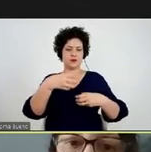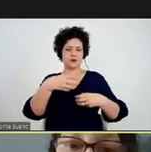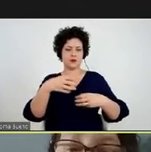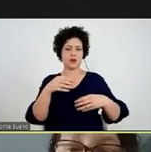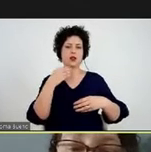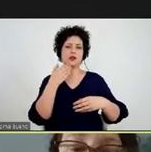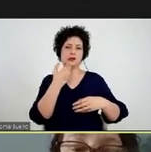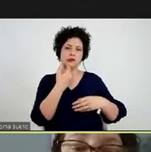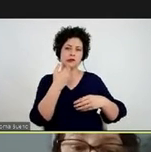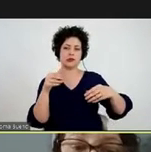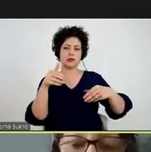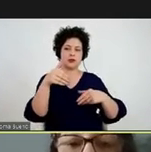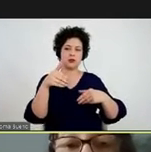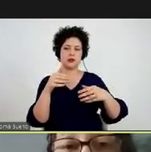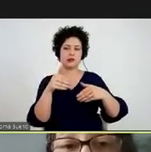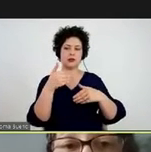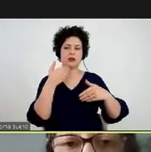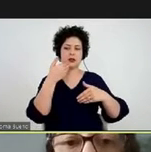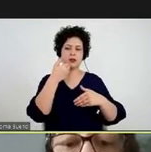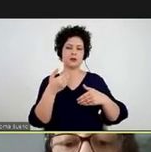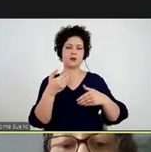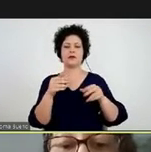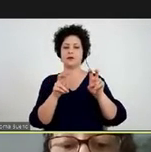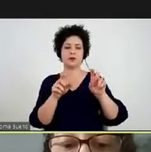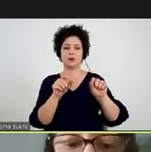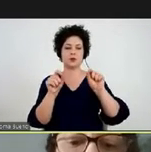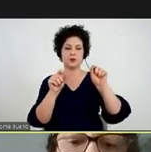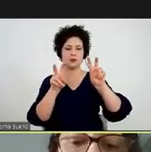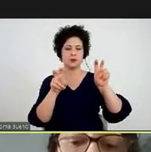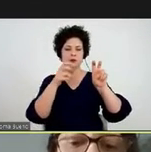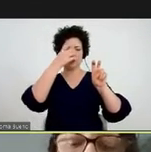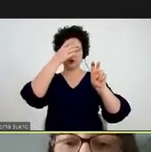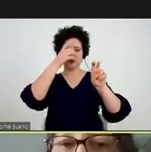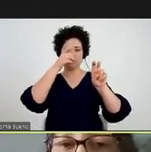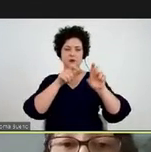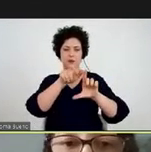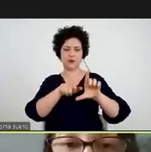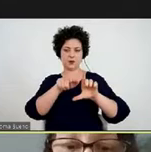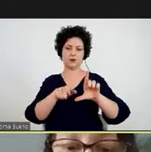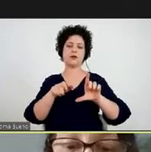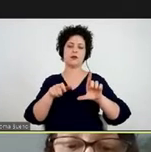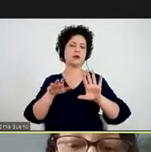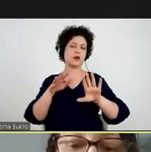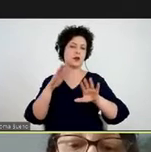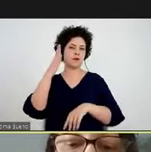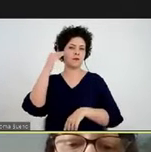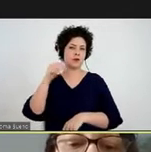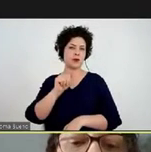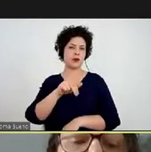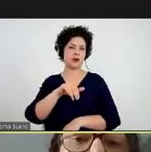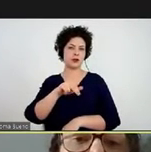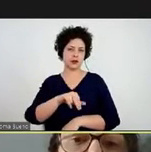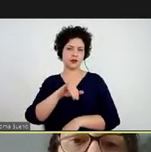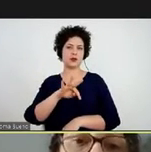pouco, entortar um pouco essas cartelas. O título remete a uma personagem histórica brasileira muito conhecida, Anita